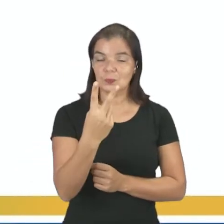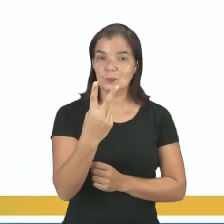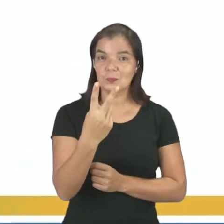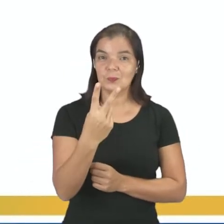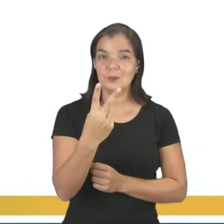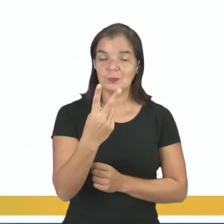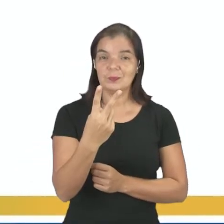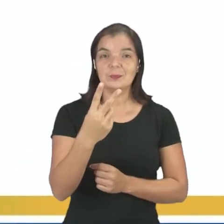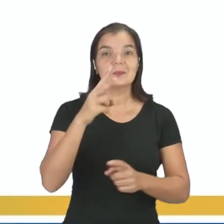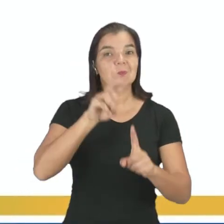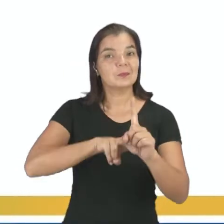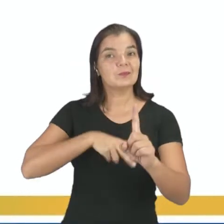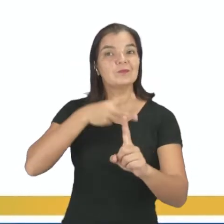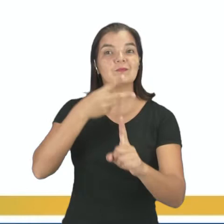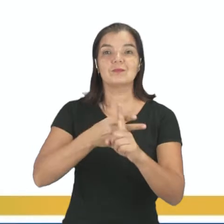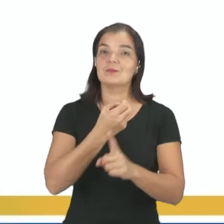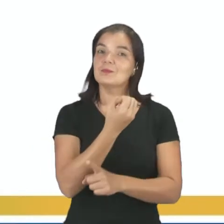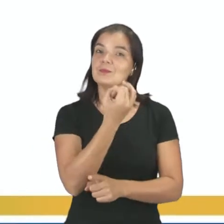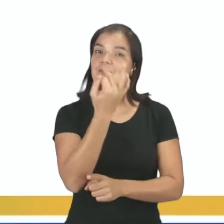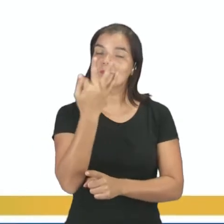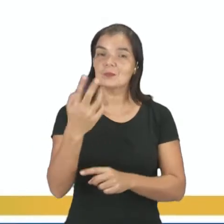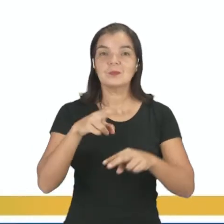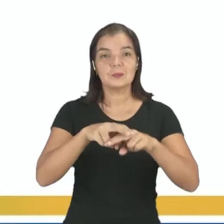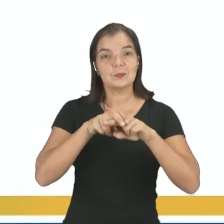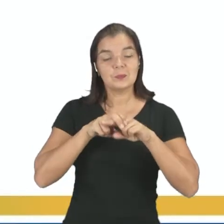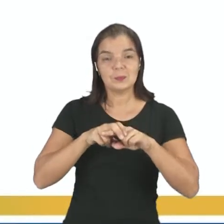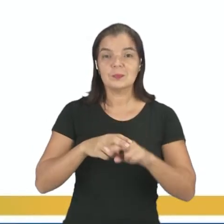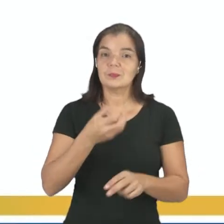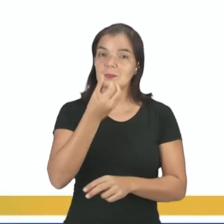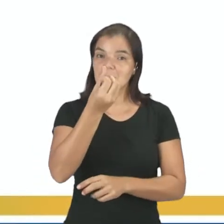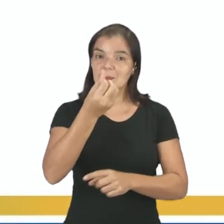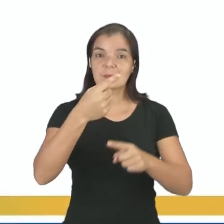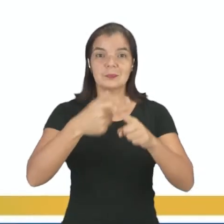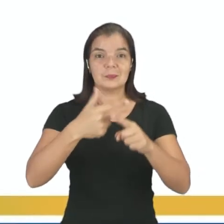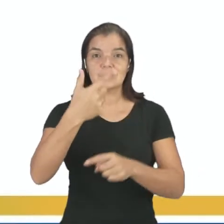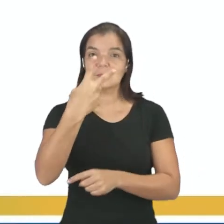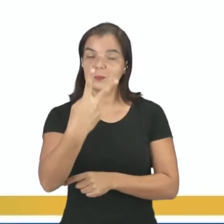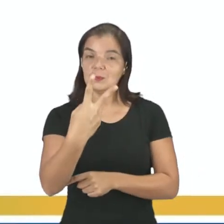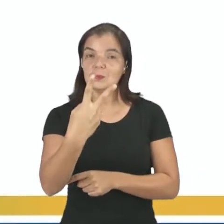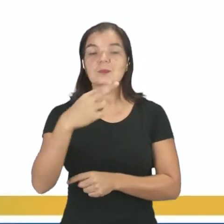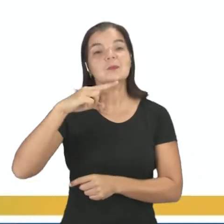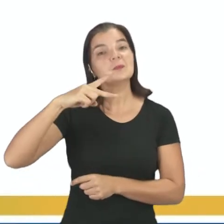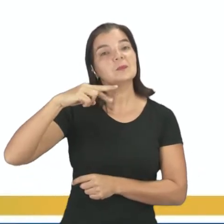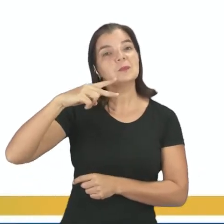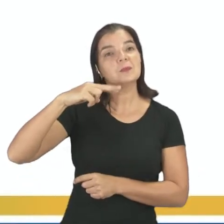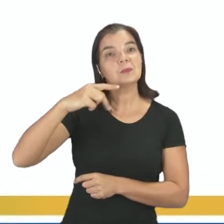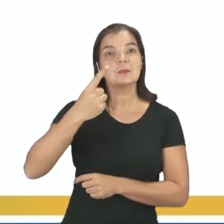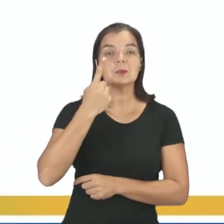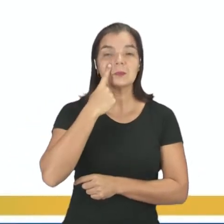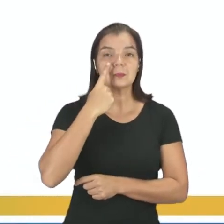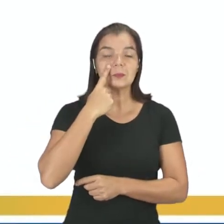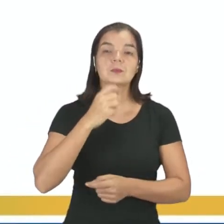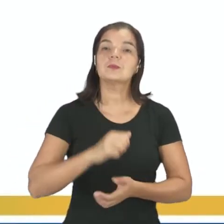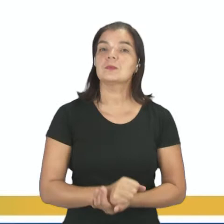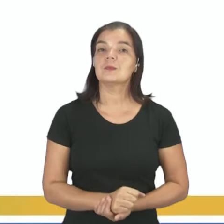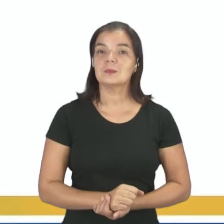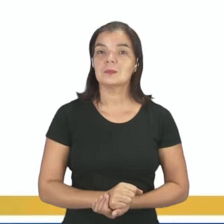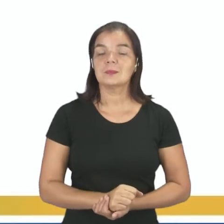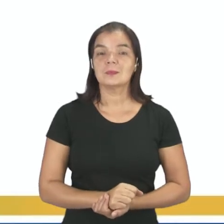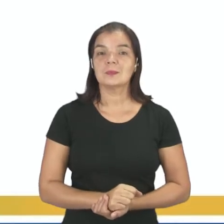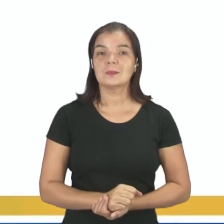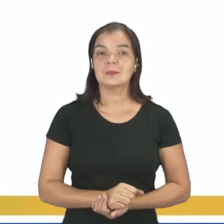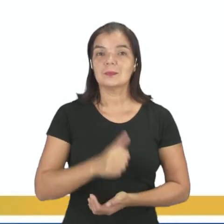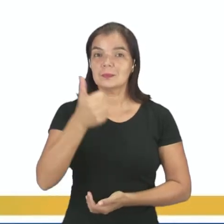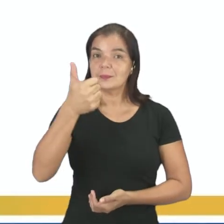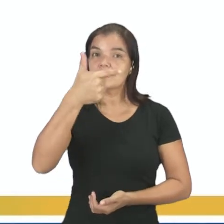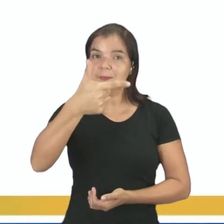ou seja, eu vou dobrar essa quantidade, por isso que eu vou multiplicar por 2, então, veja, 6 vezes 2